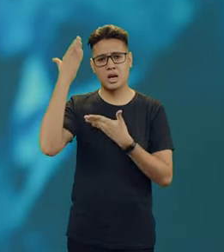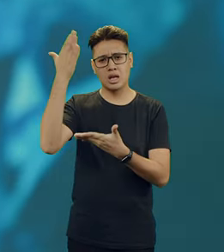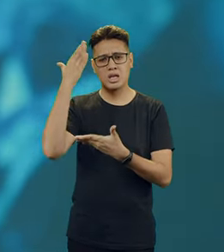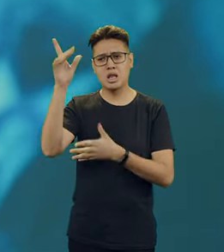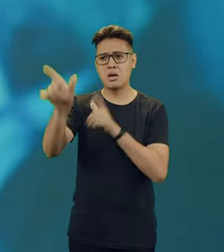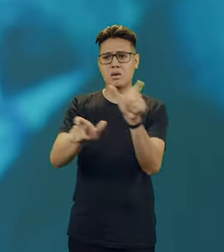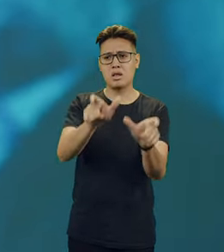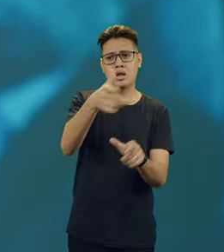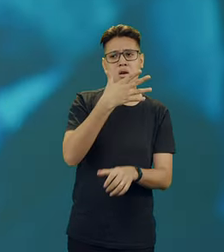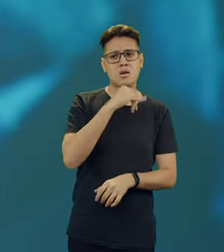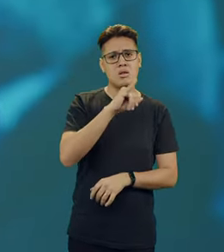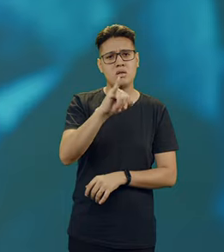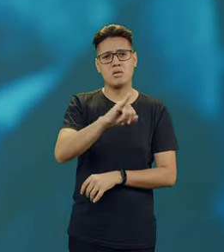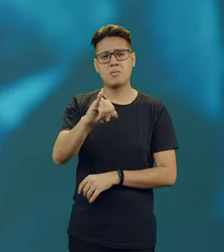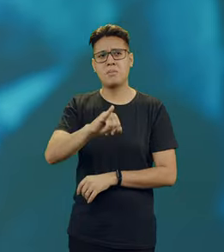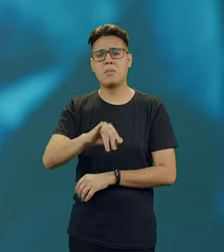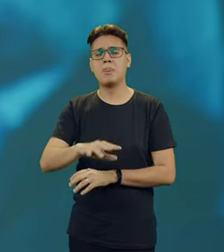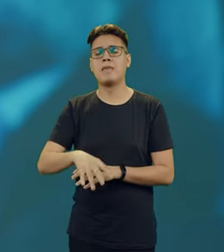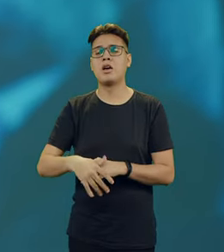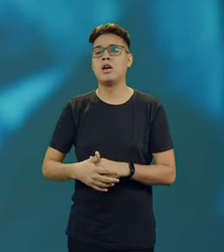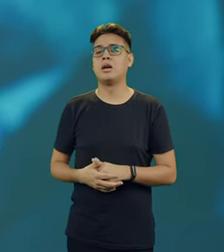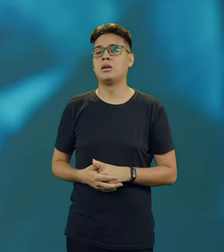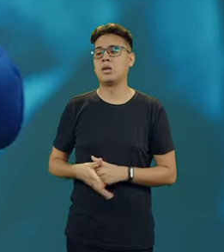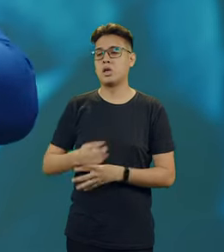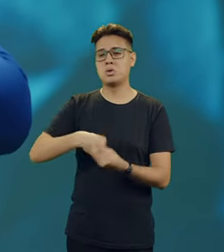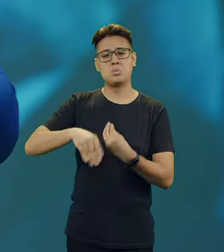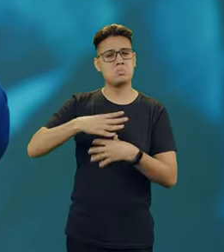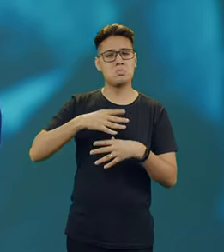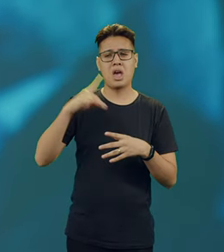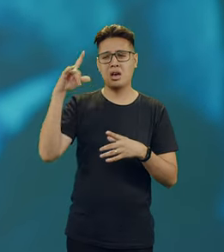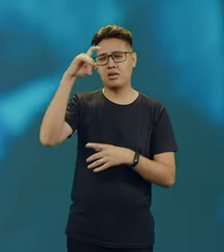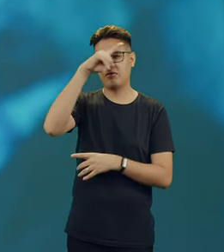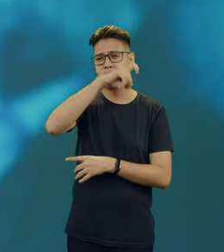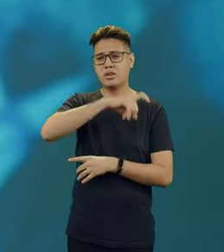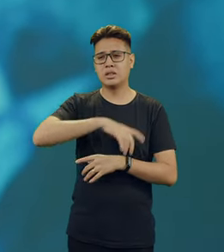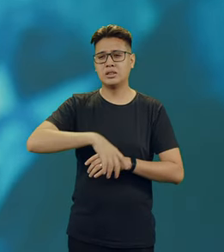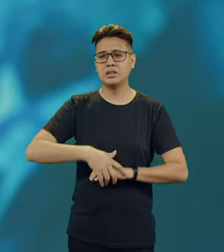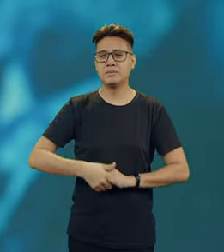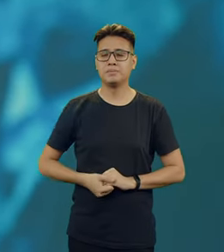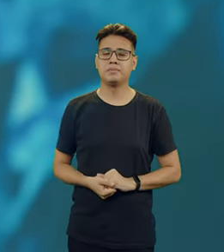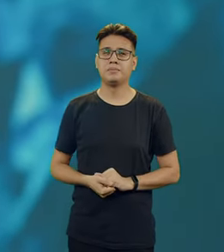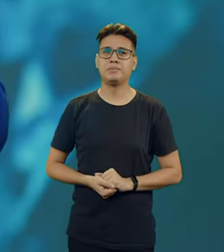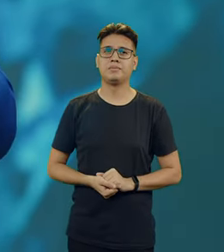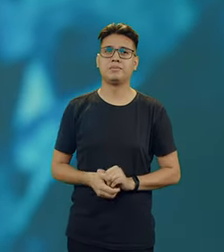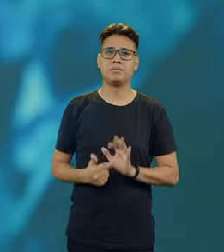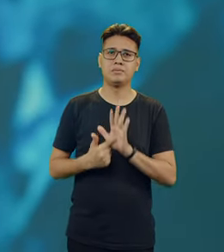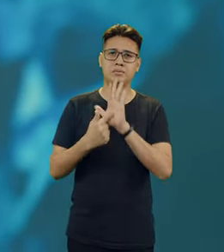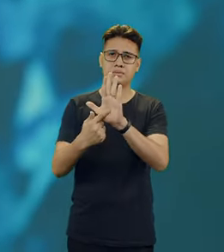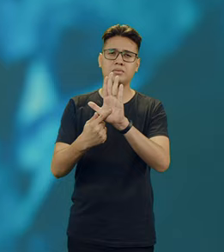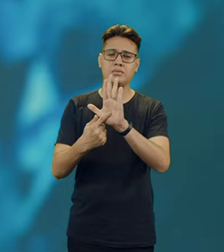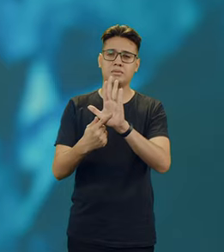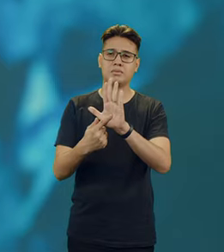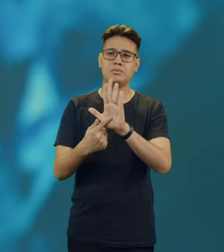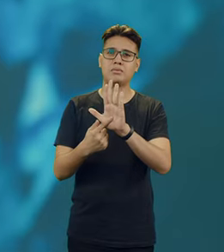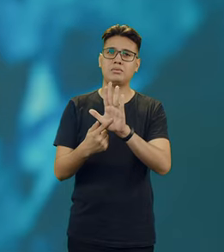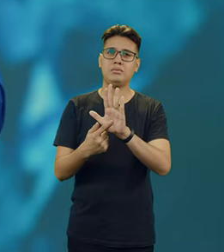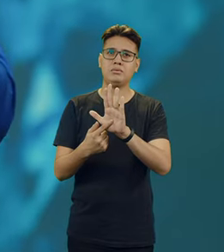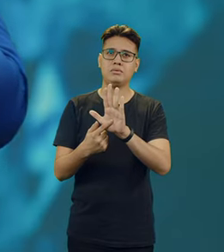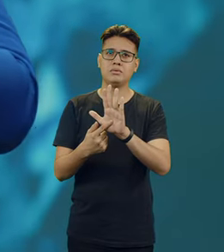eles estavam com um fundamento cristão muito importante, estavam mostrando, estava em evidência